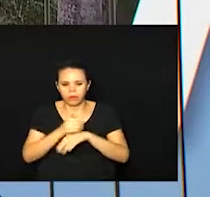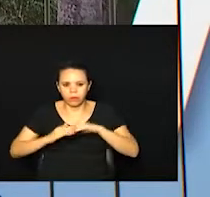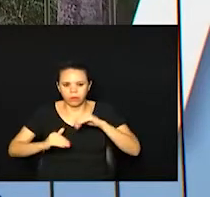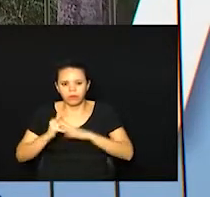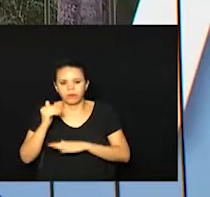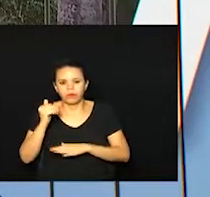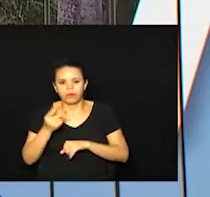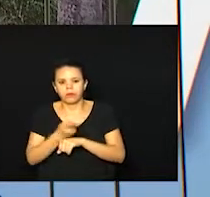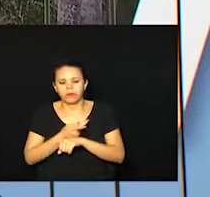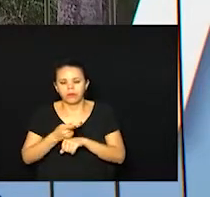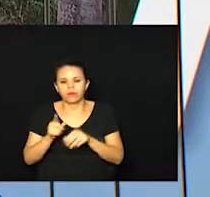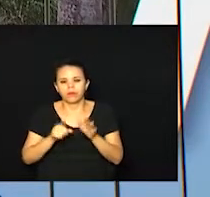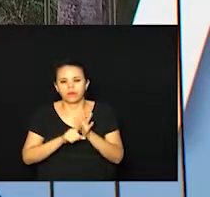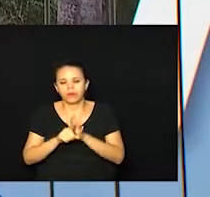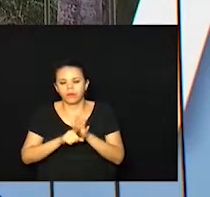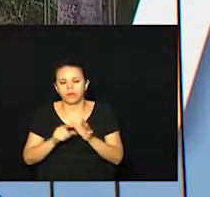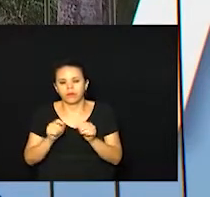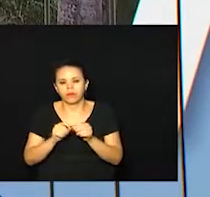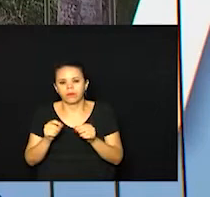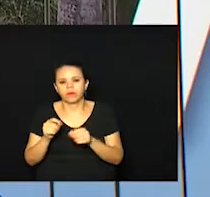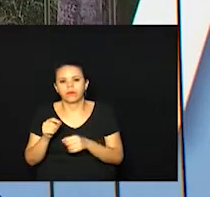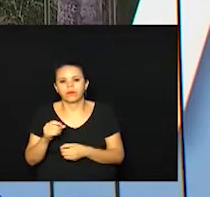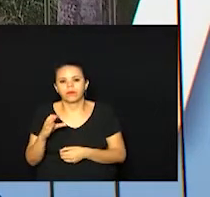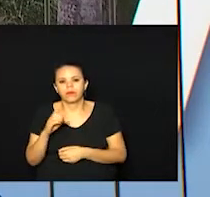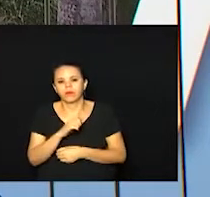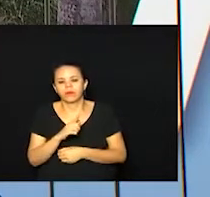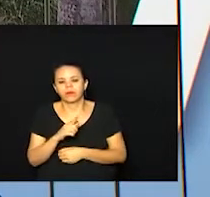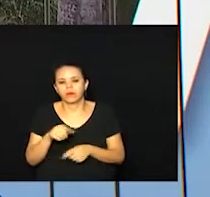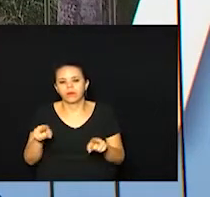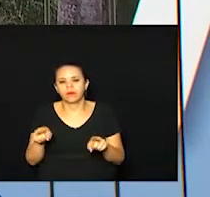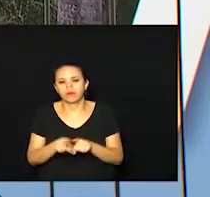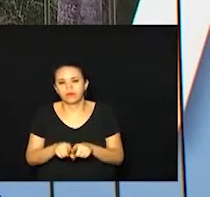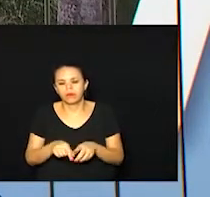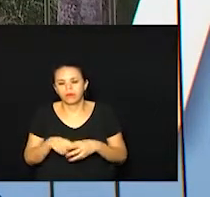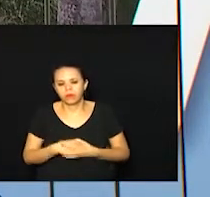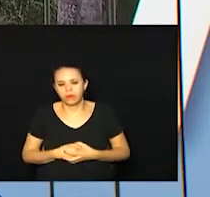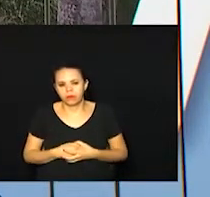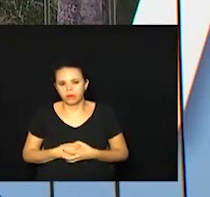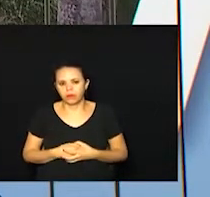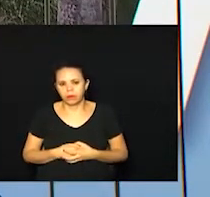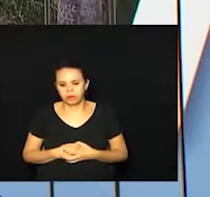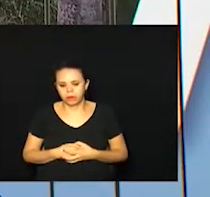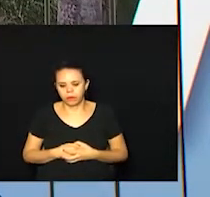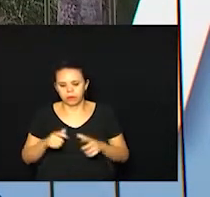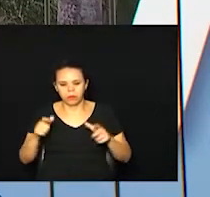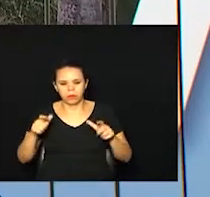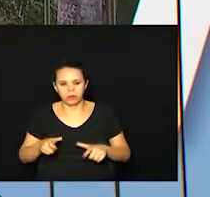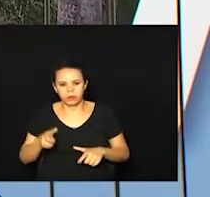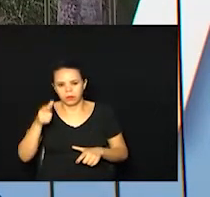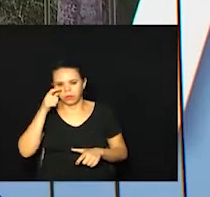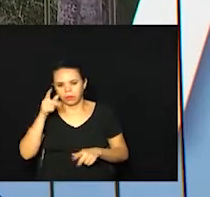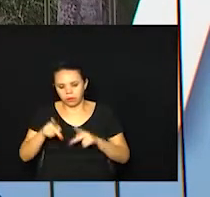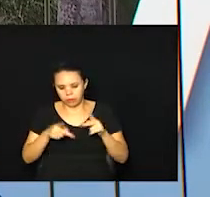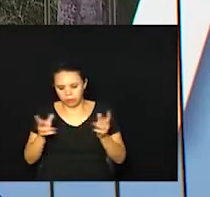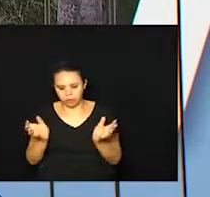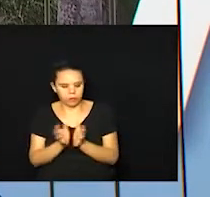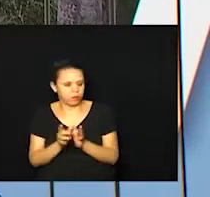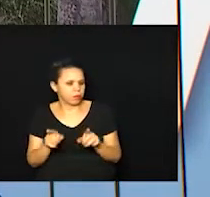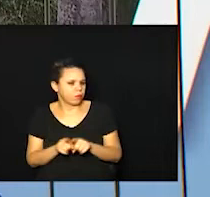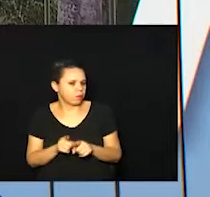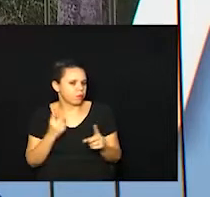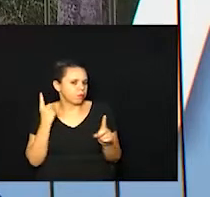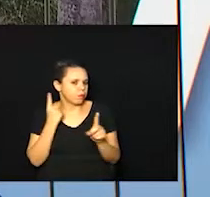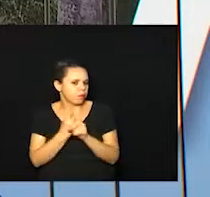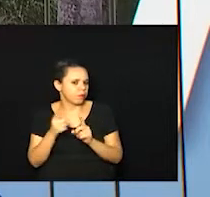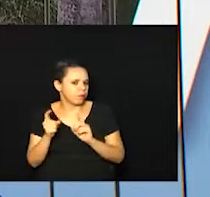especialistas, pesquisadores do distrito e também ser um espaço de escuta da comunidade. Então, os